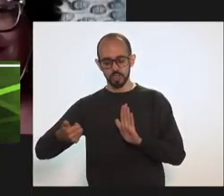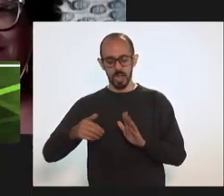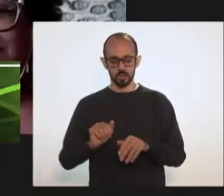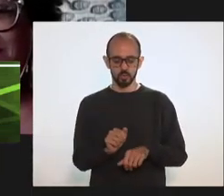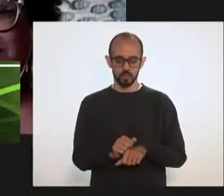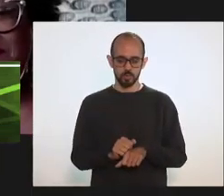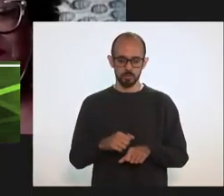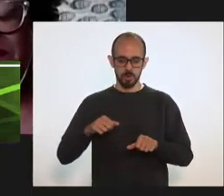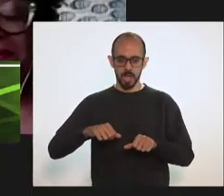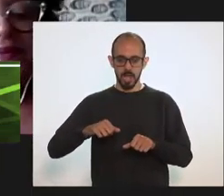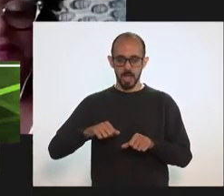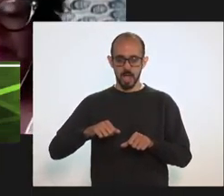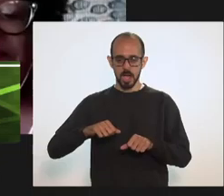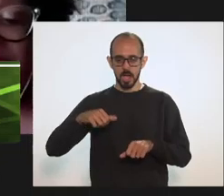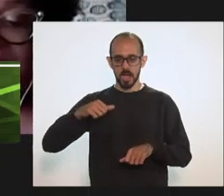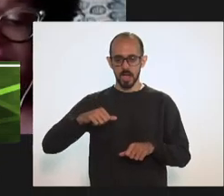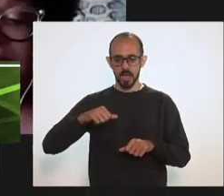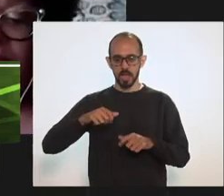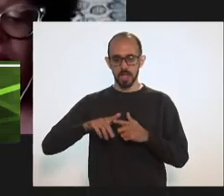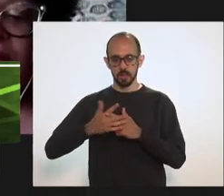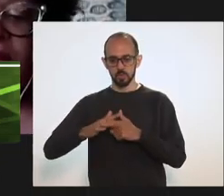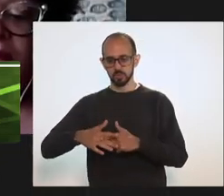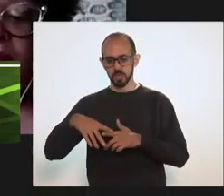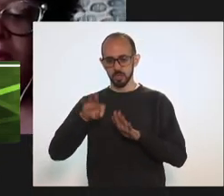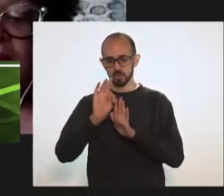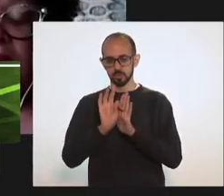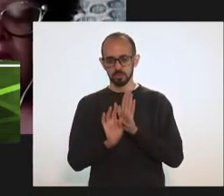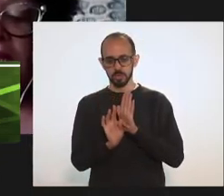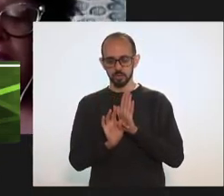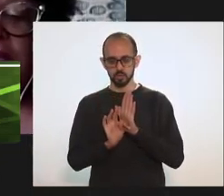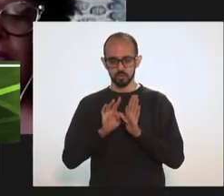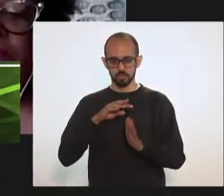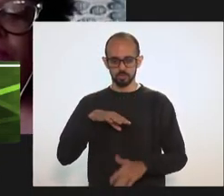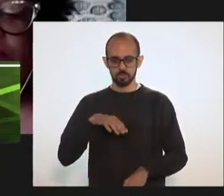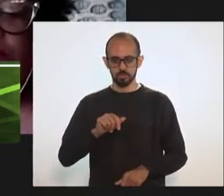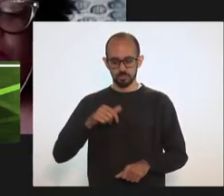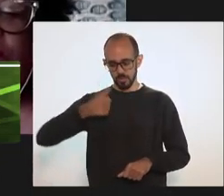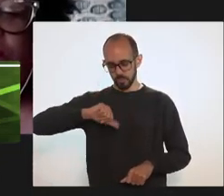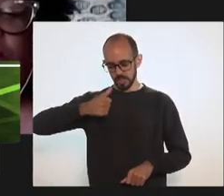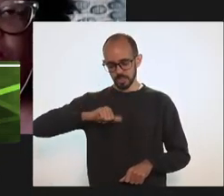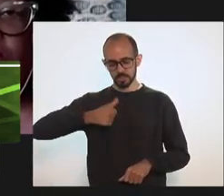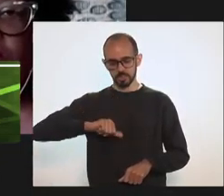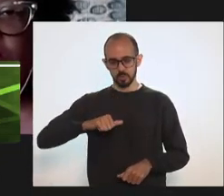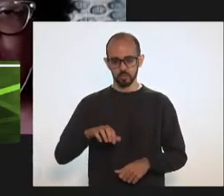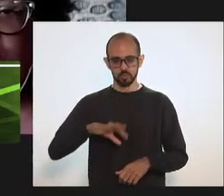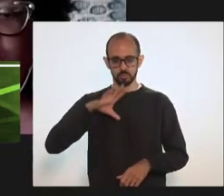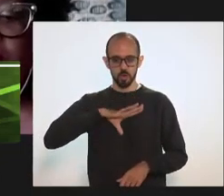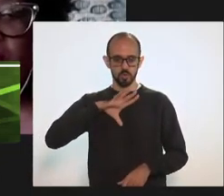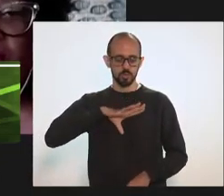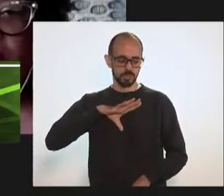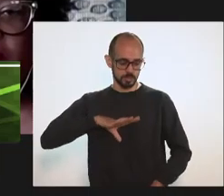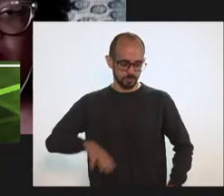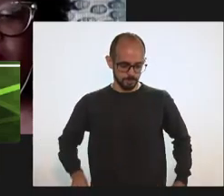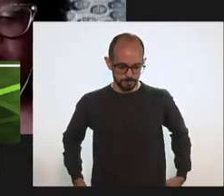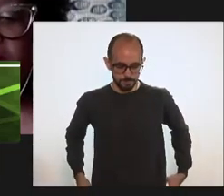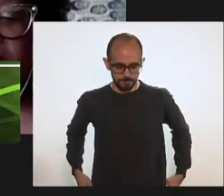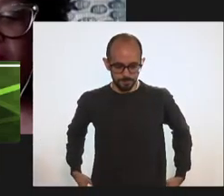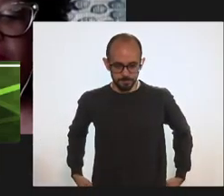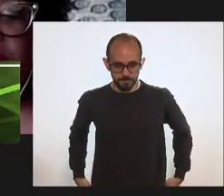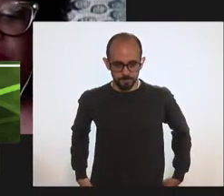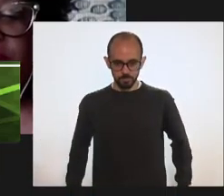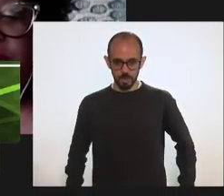de diligência para o Enem. É caso de cirurgia. É, caso de cirurgia. Tá feia. Então,